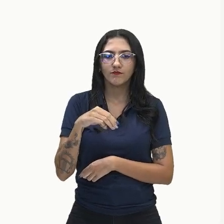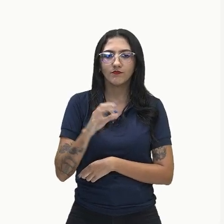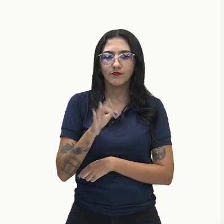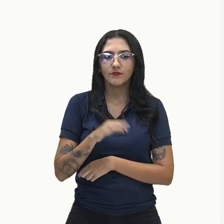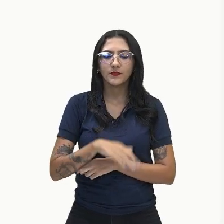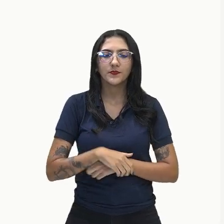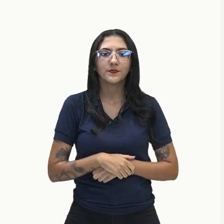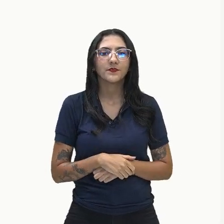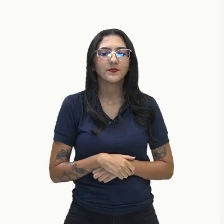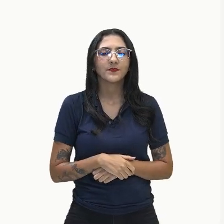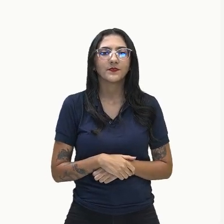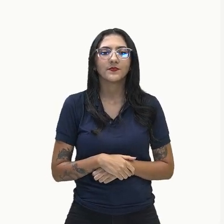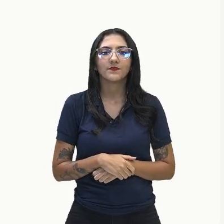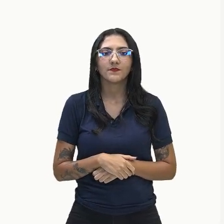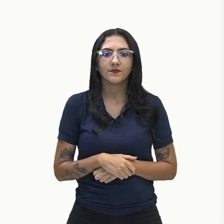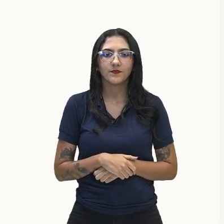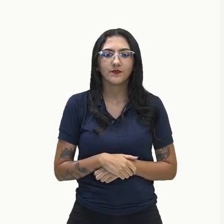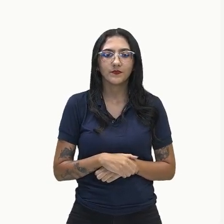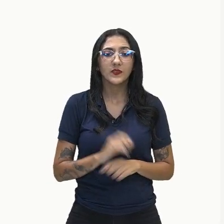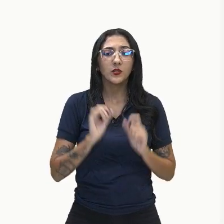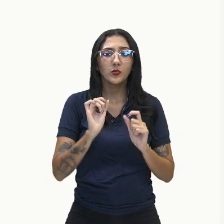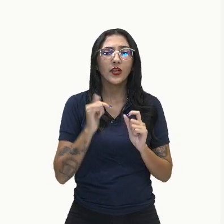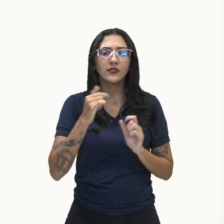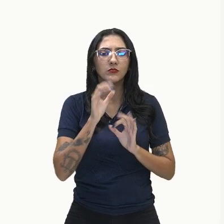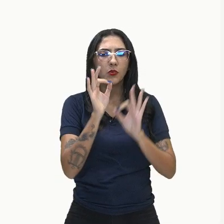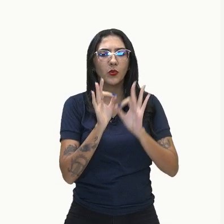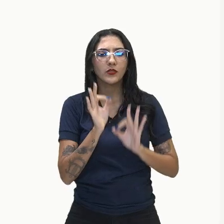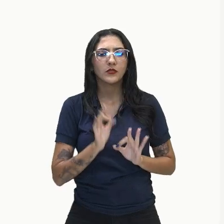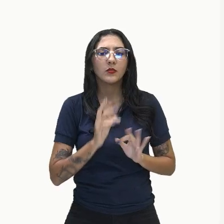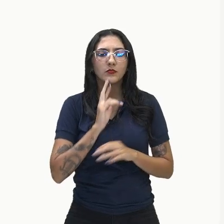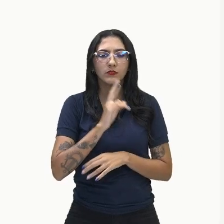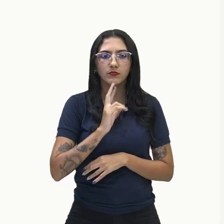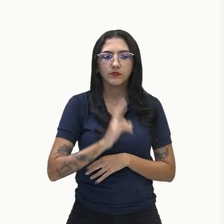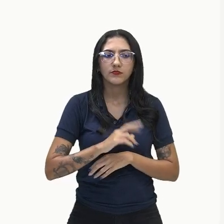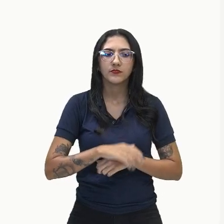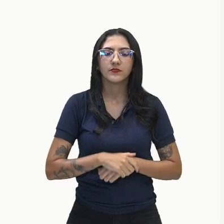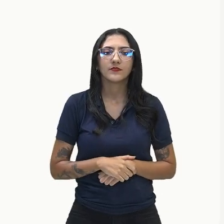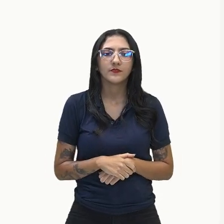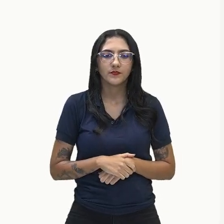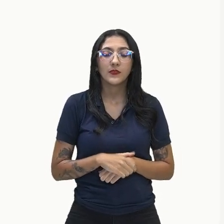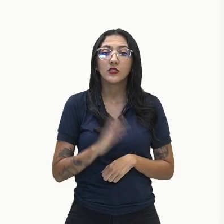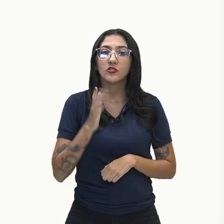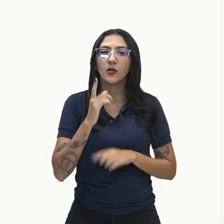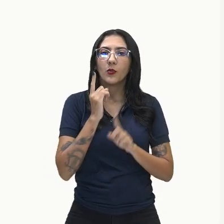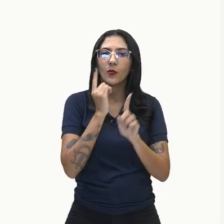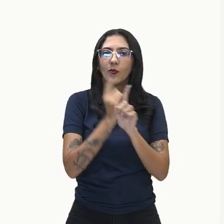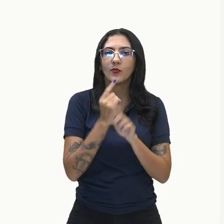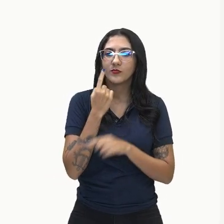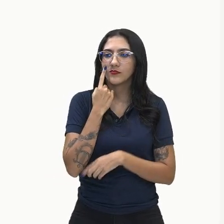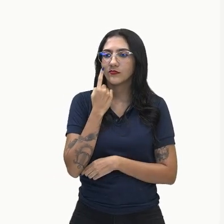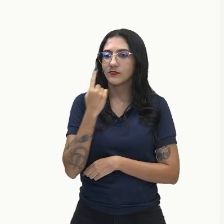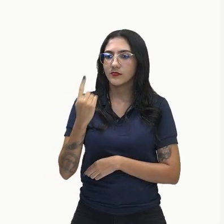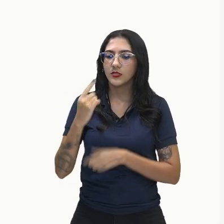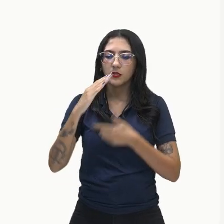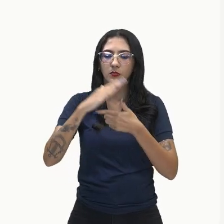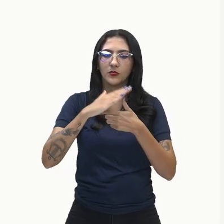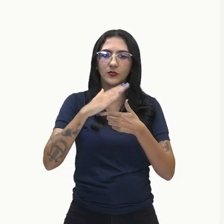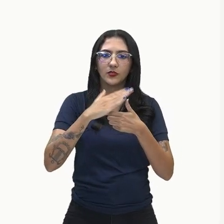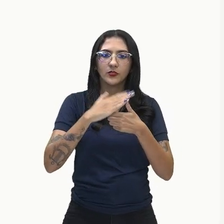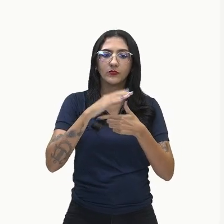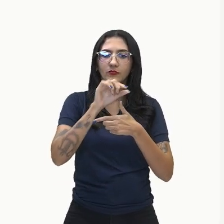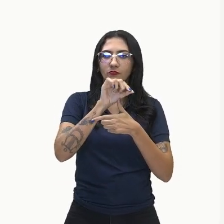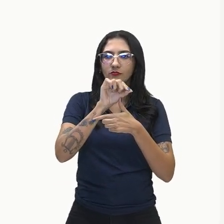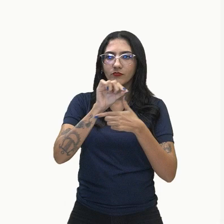O que a gente acabou de encontrar? Acabamos de encontrar exatamente aqui, ó, o valor